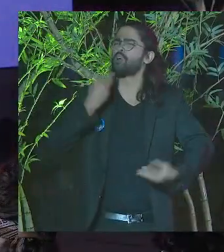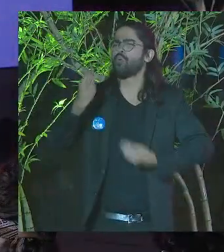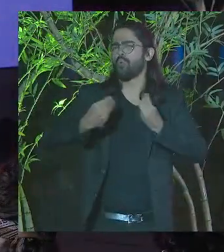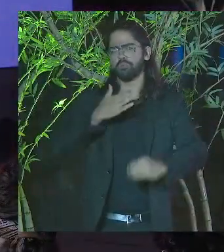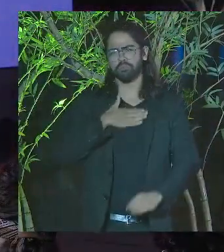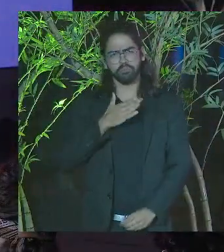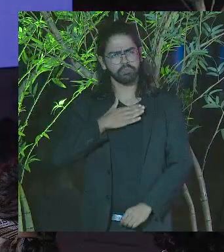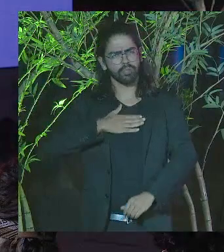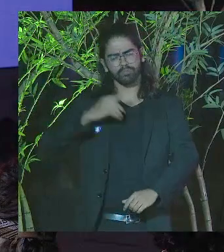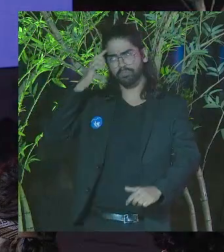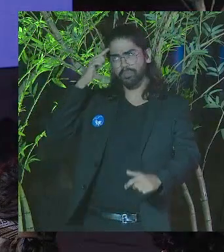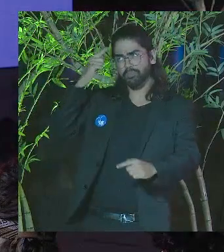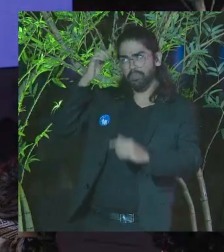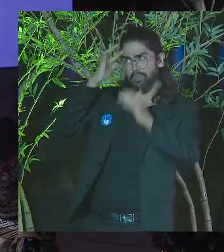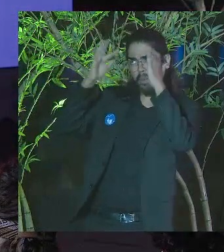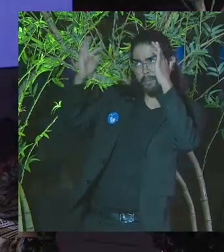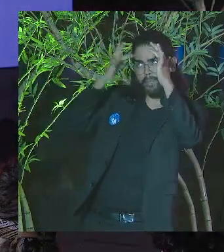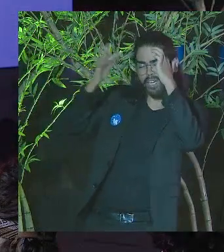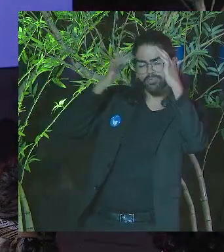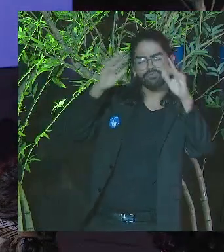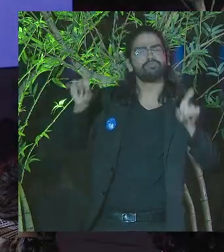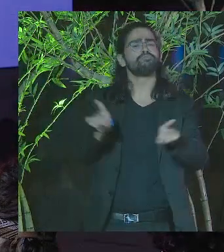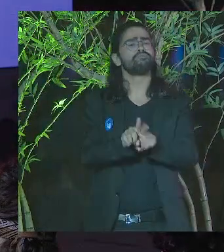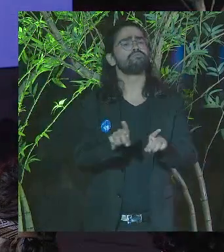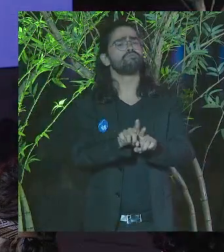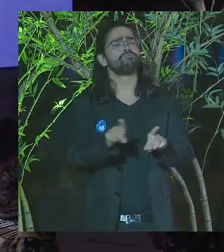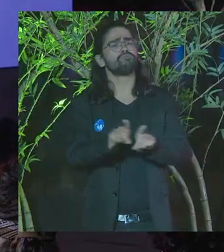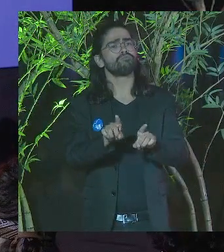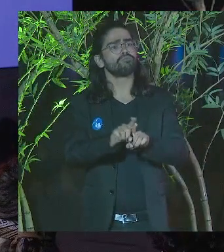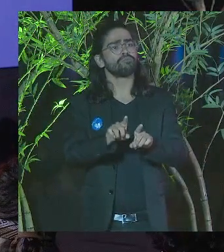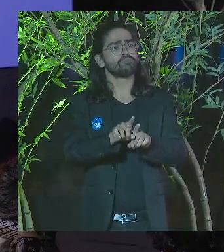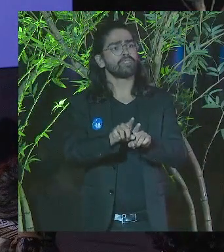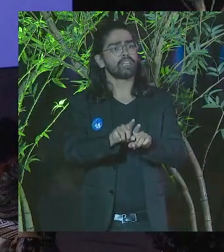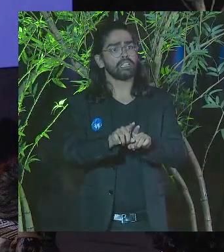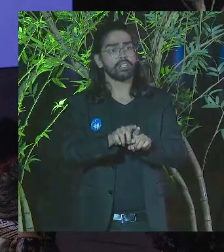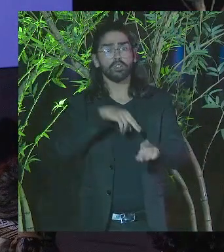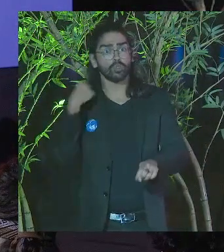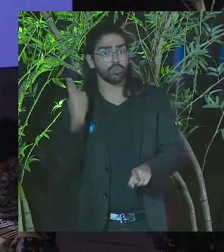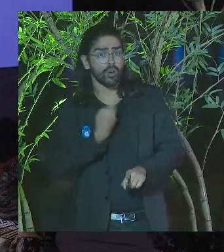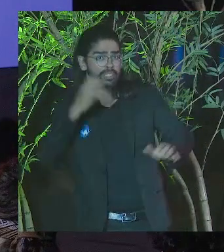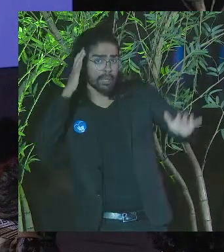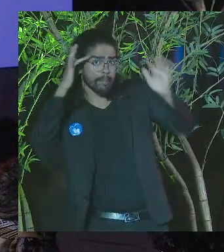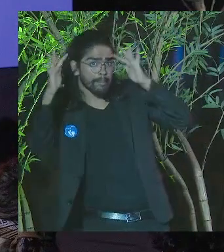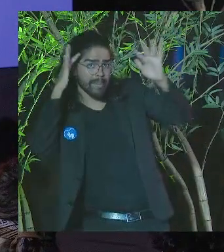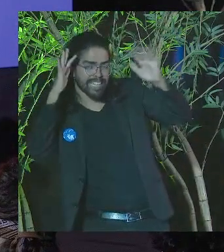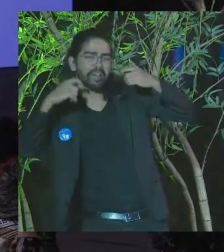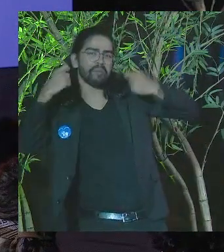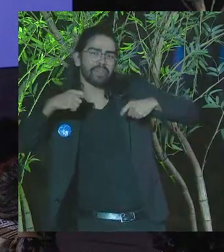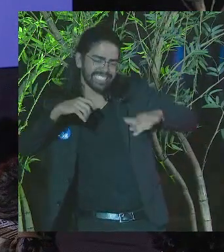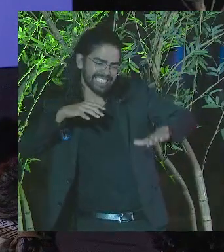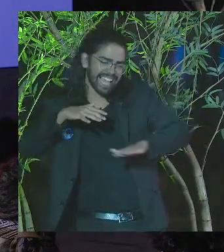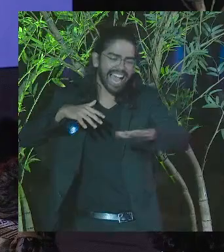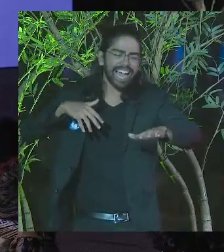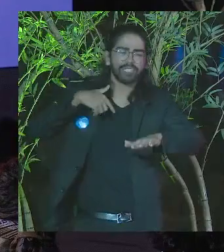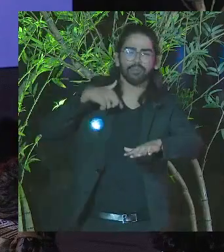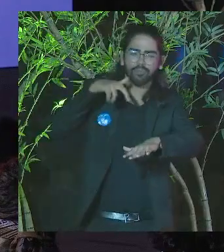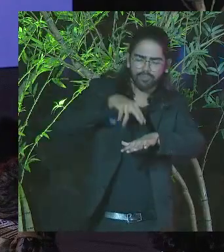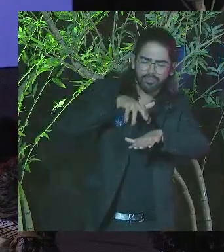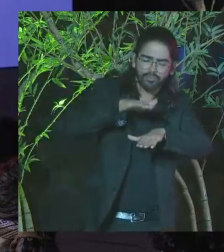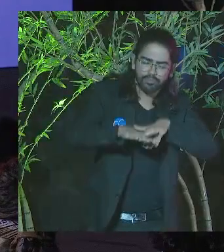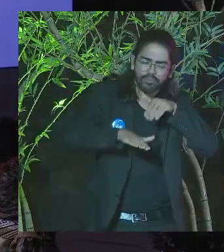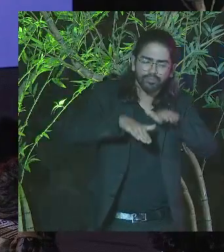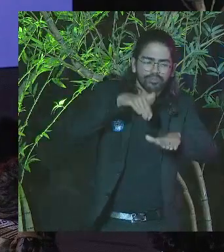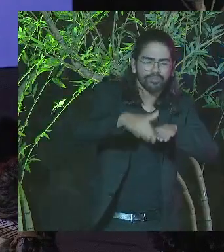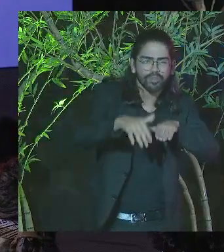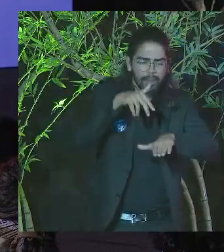penso, e a gente pensa onde os pés pisam, né? E vocês vão conhecer muito mais os meus